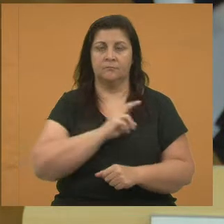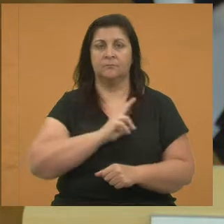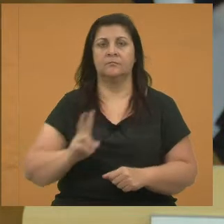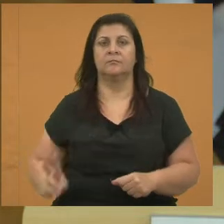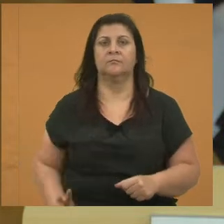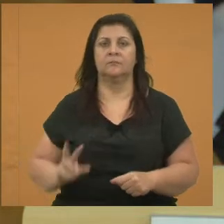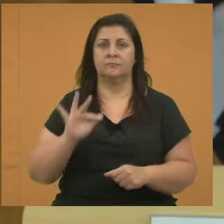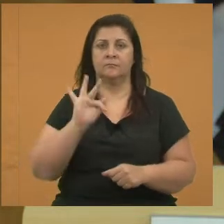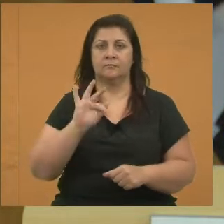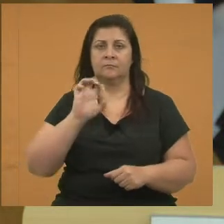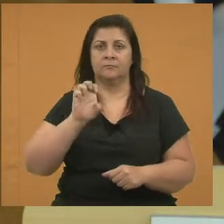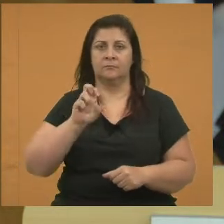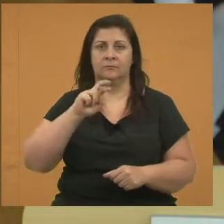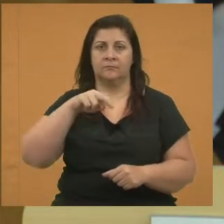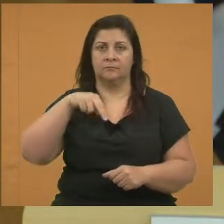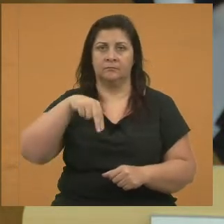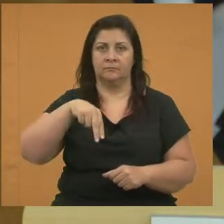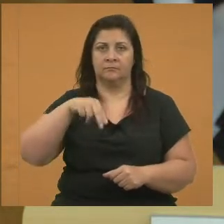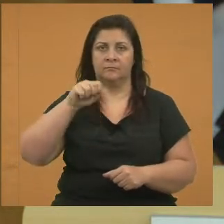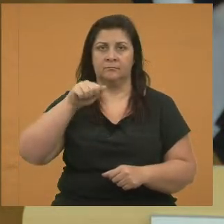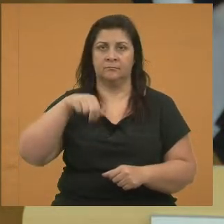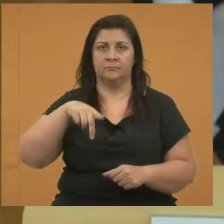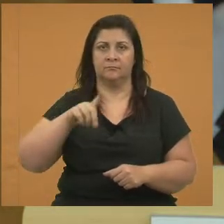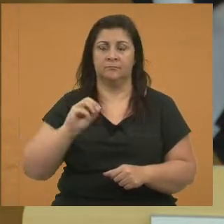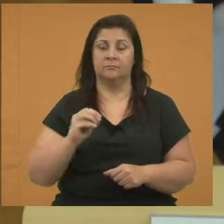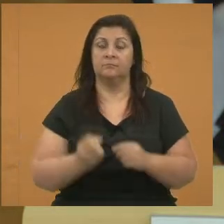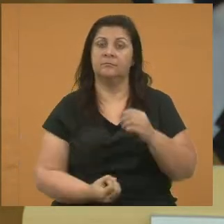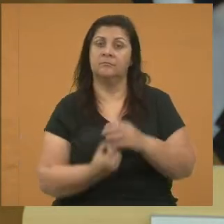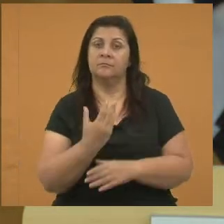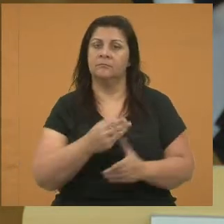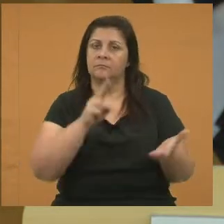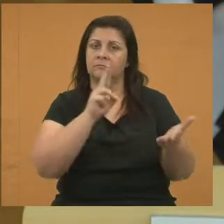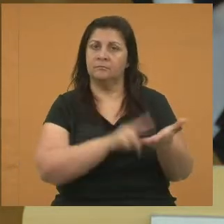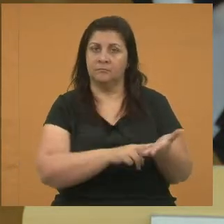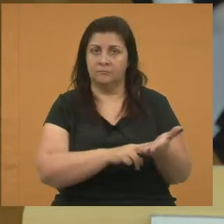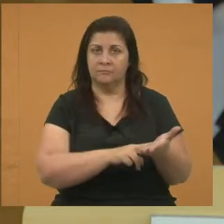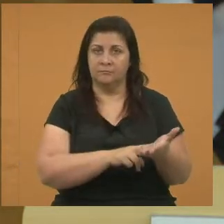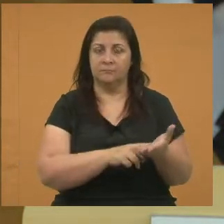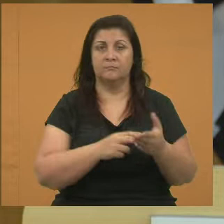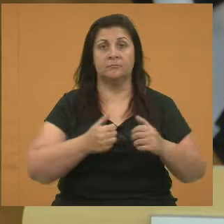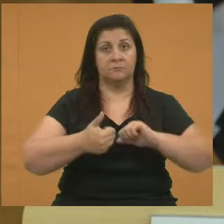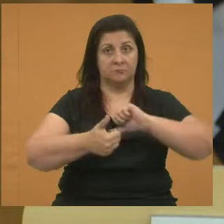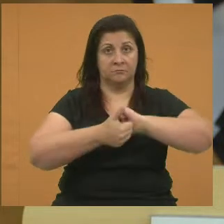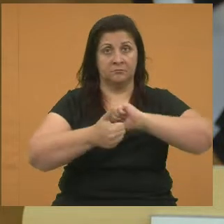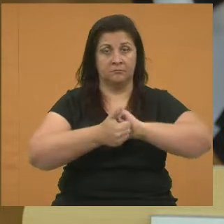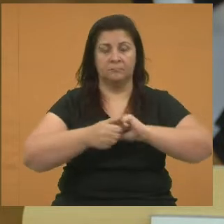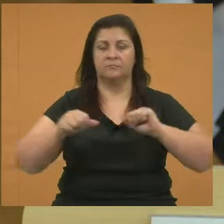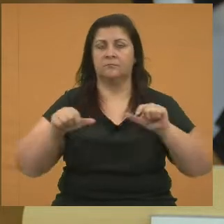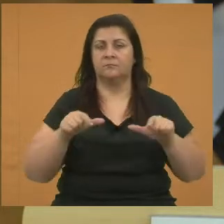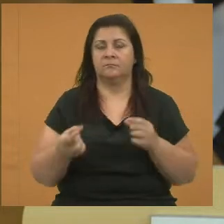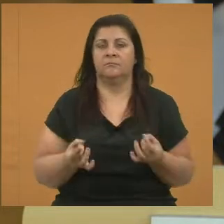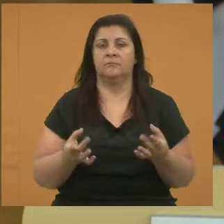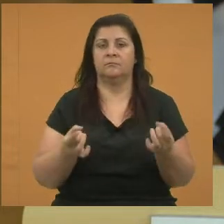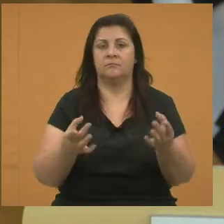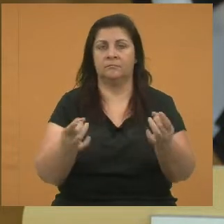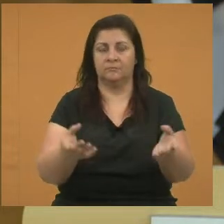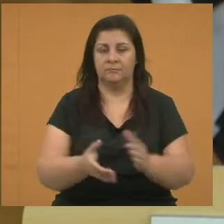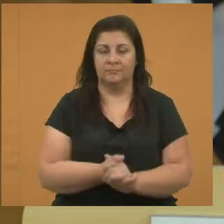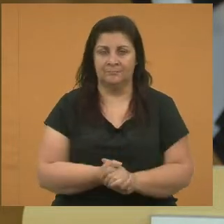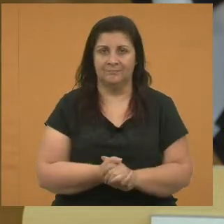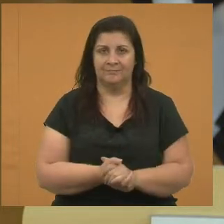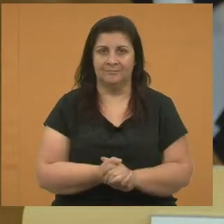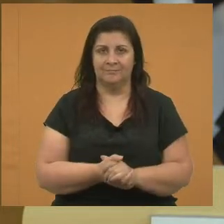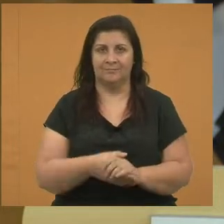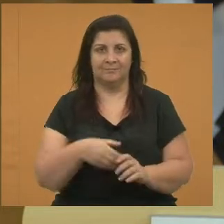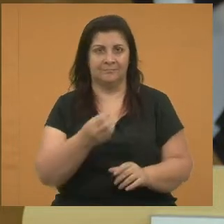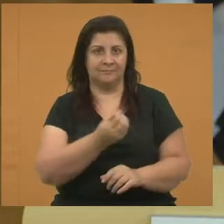vereador Fernando da Ótica Original, criou o Certificado de Qualidade dos Serviços Comerciais, Comércio Nota 10,